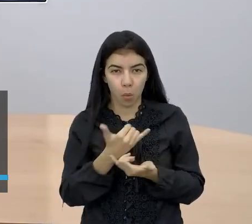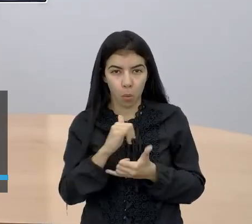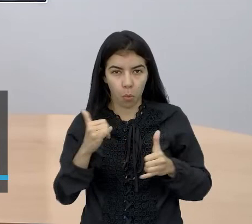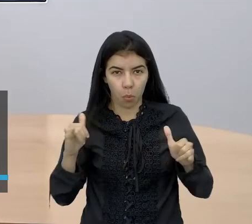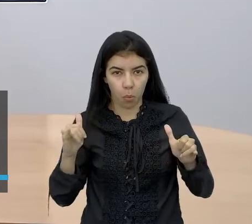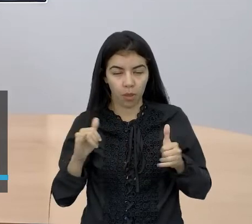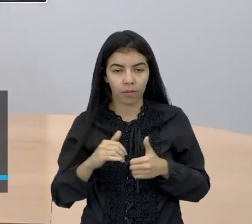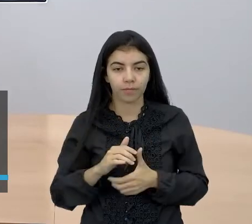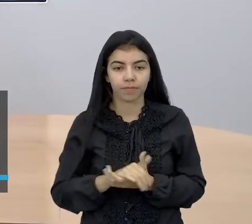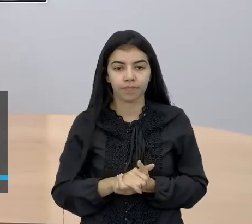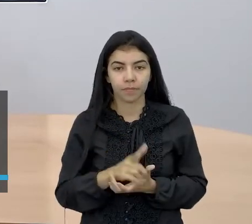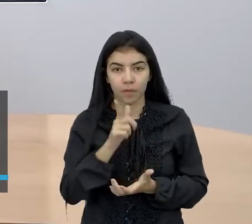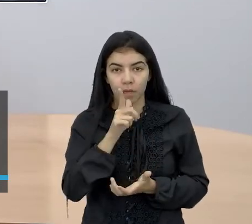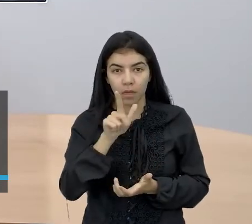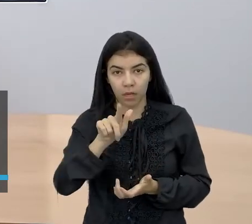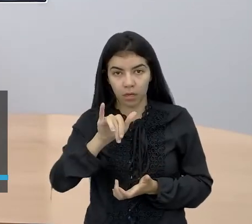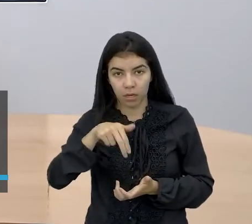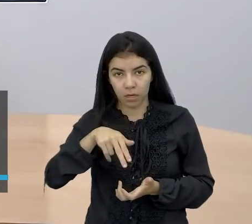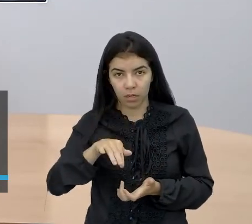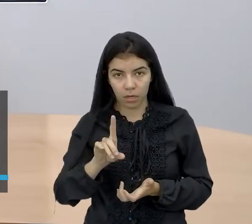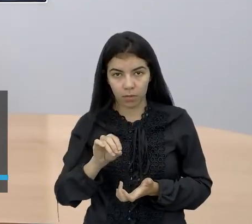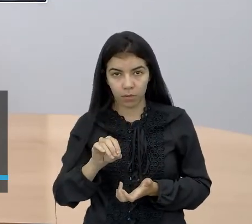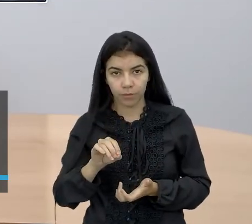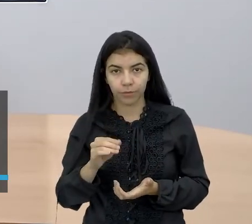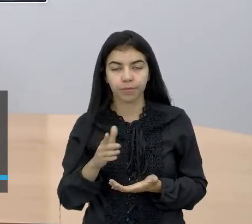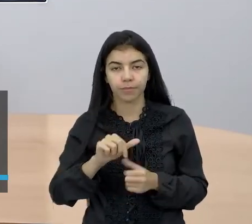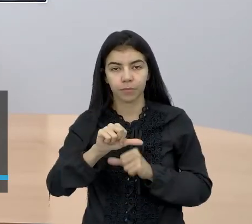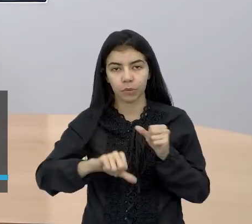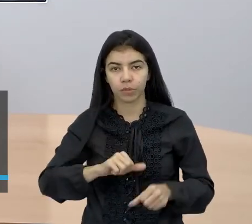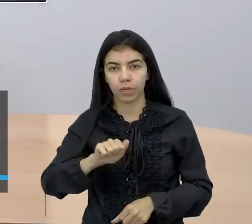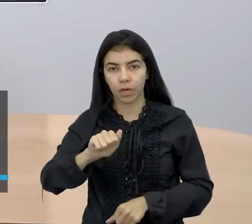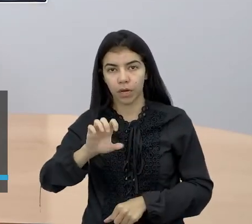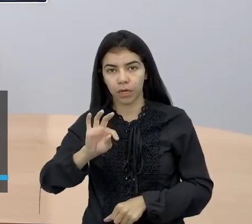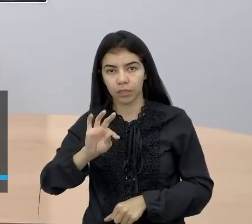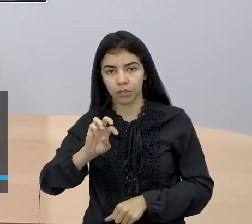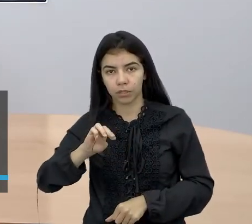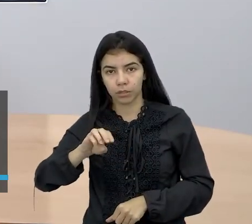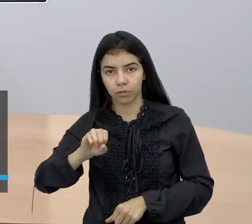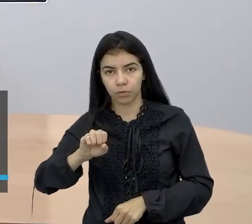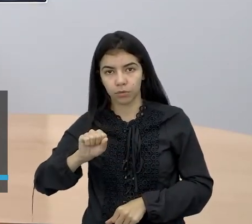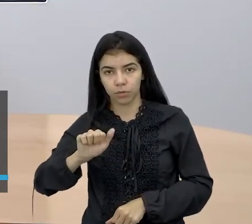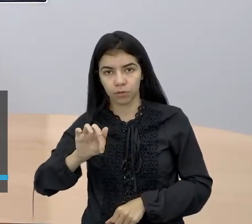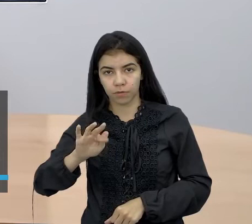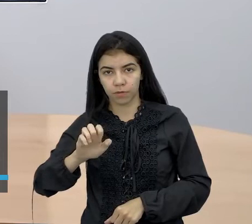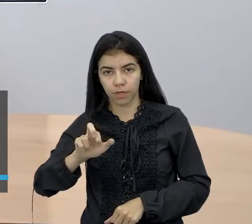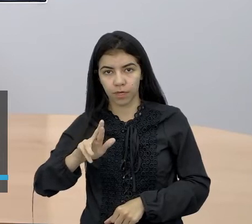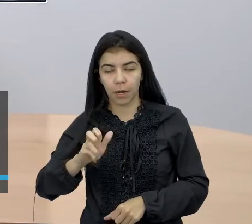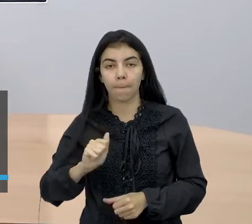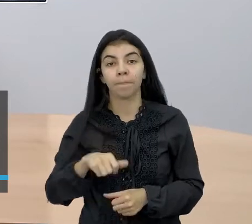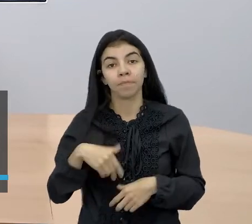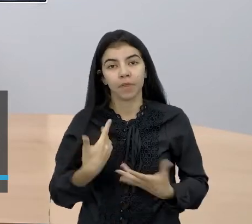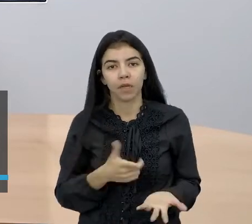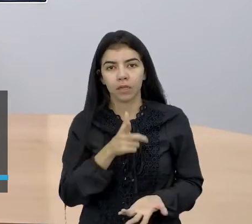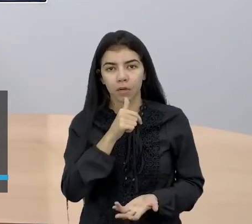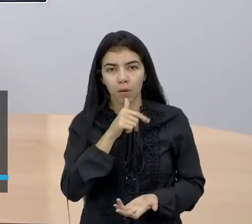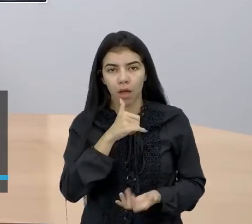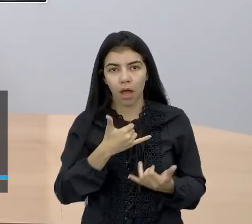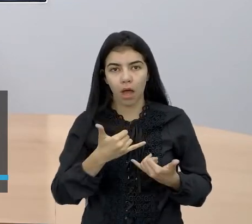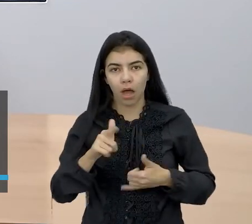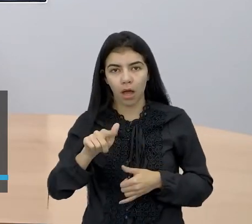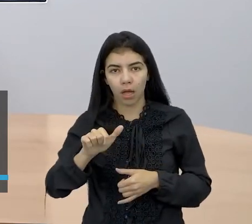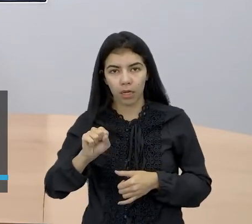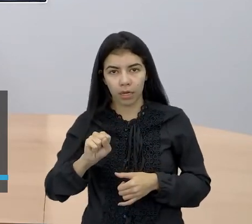saiam do líquido e vão para a atmosfera. E nesse caso, o gás que está ali na água, com gás, é o